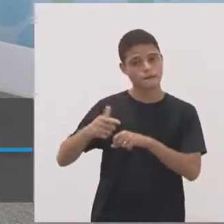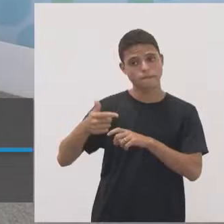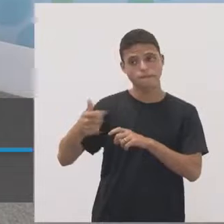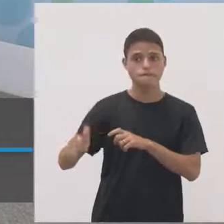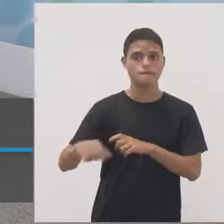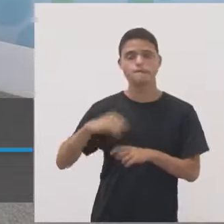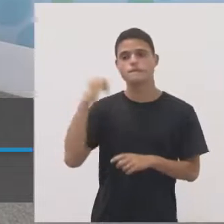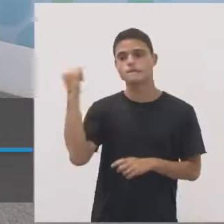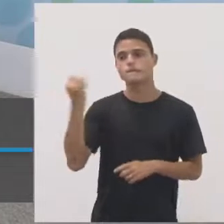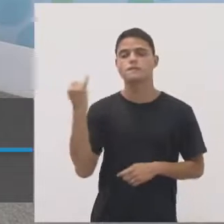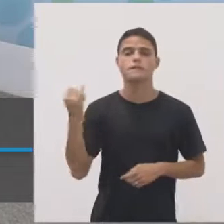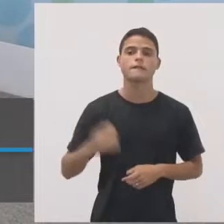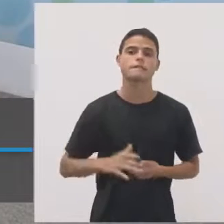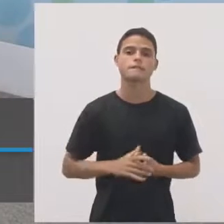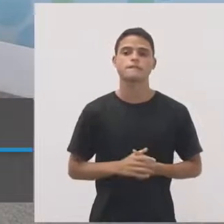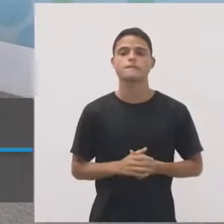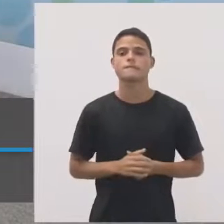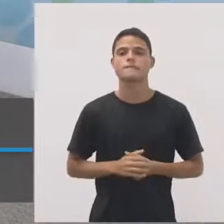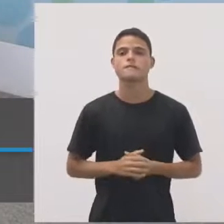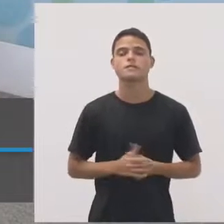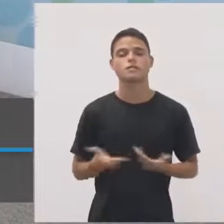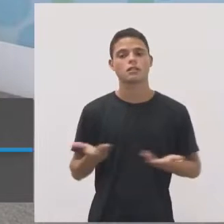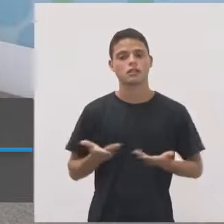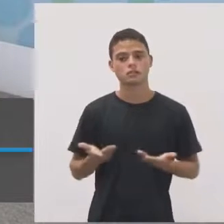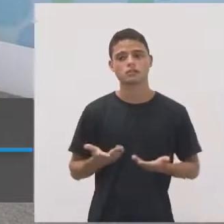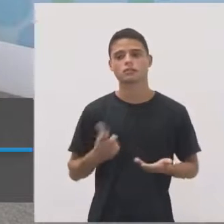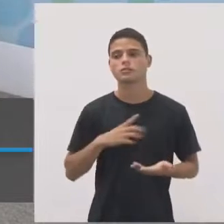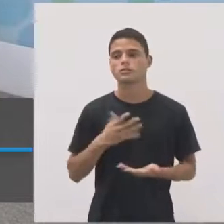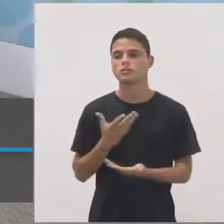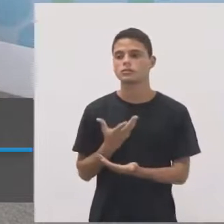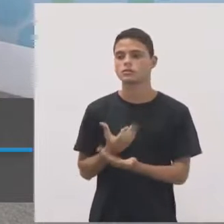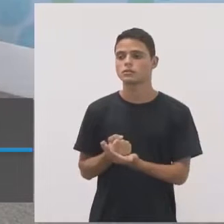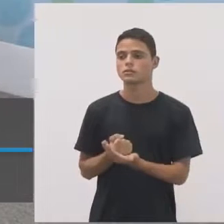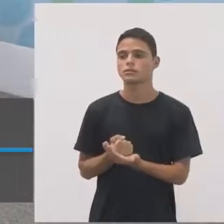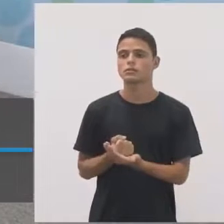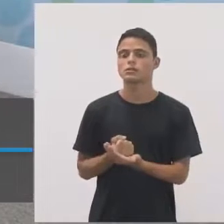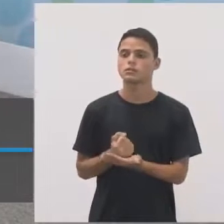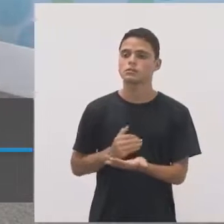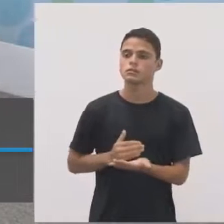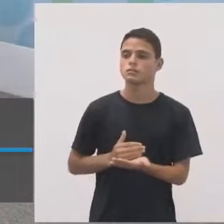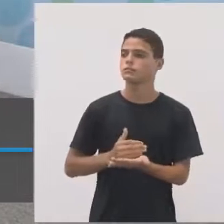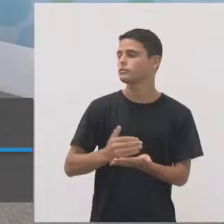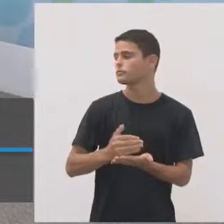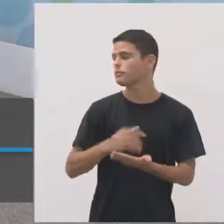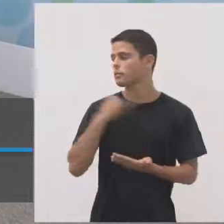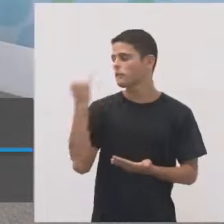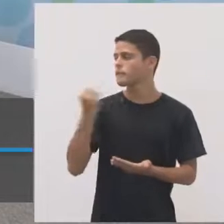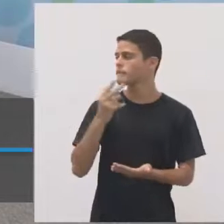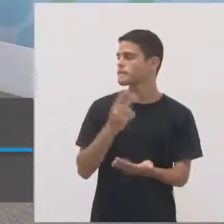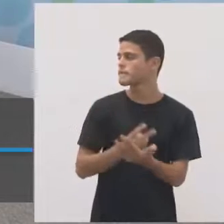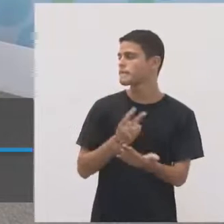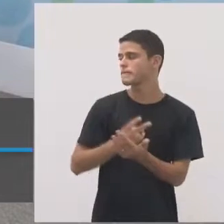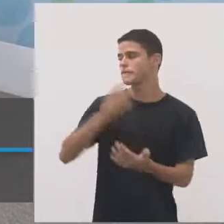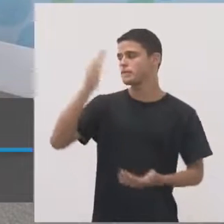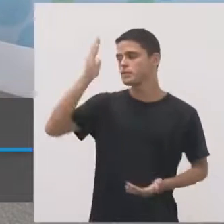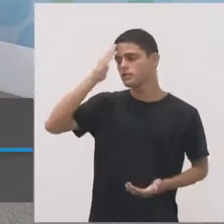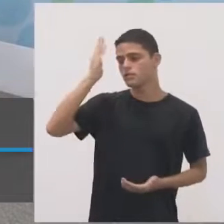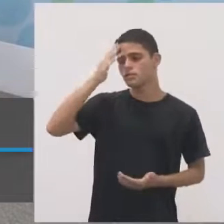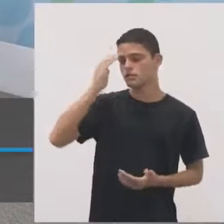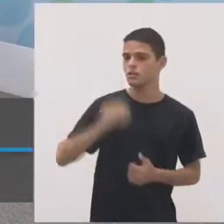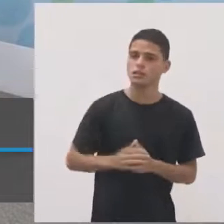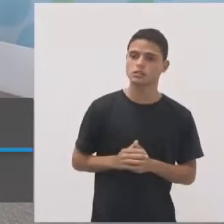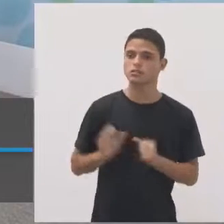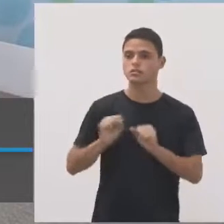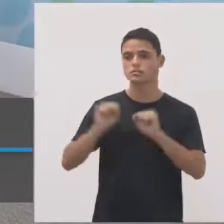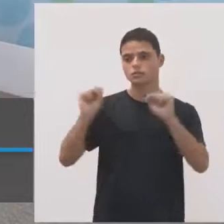que é importante, apesar de que hoje a gente vai fazer a instalação do zero, mas é sempre importante a gente manter os nossos sistemas operacionais, os